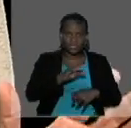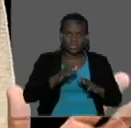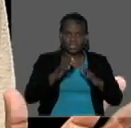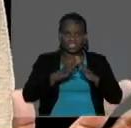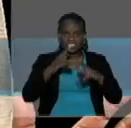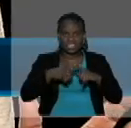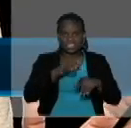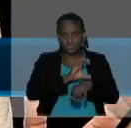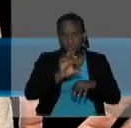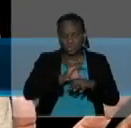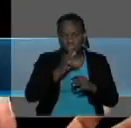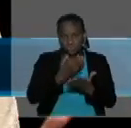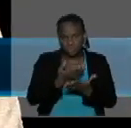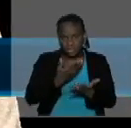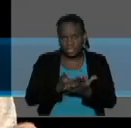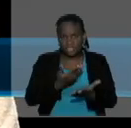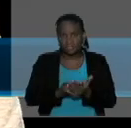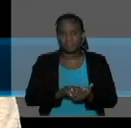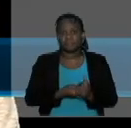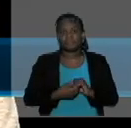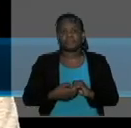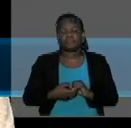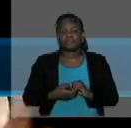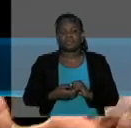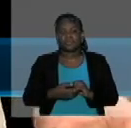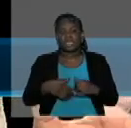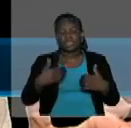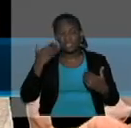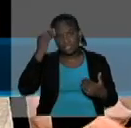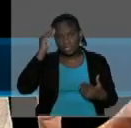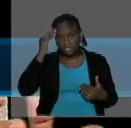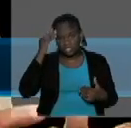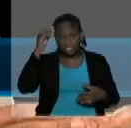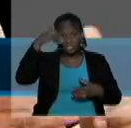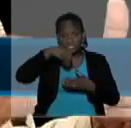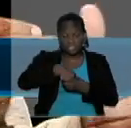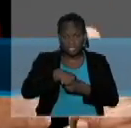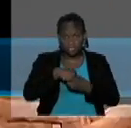me possibilita estudar um pouco, né? E compreender